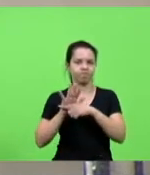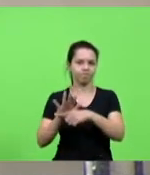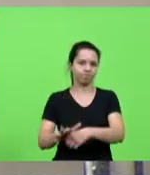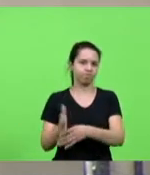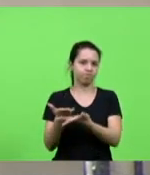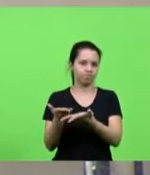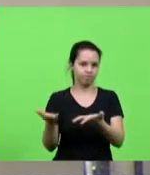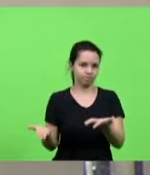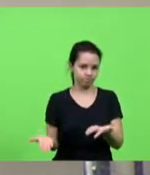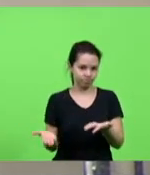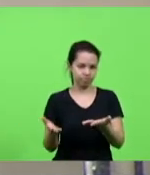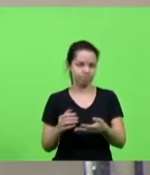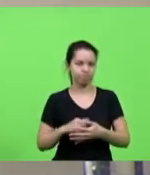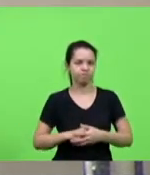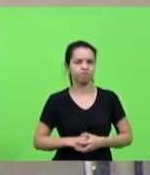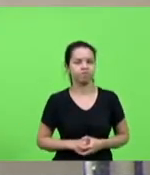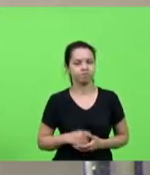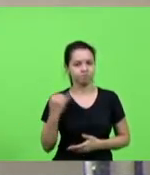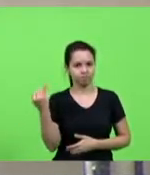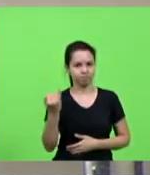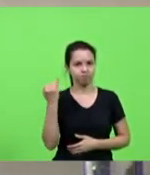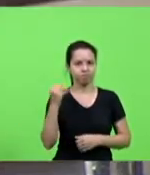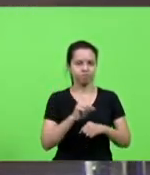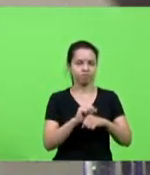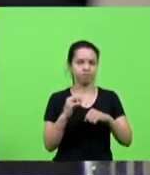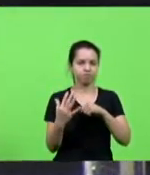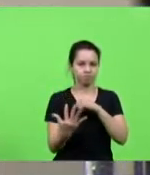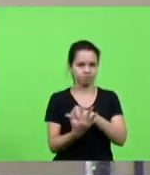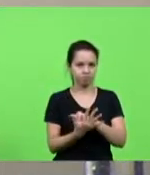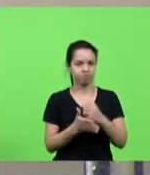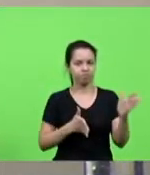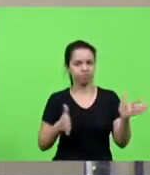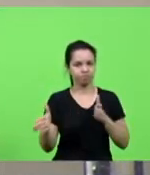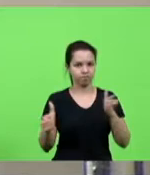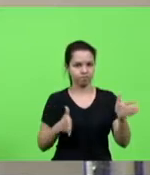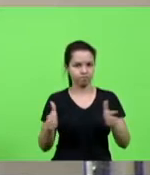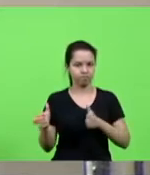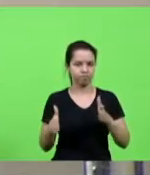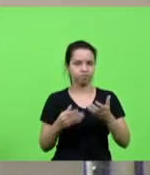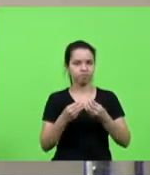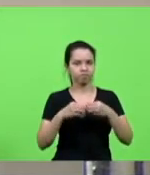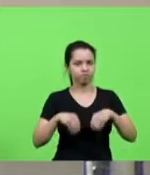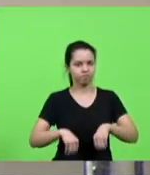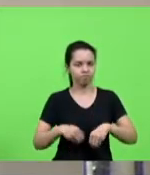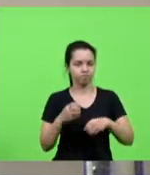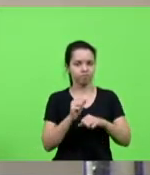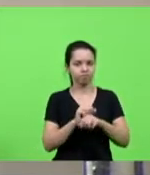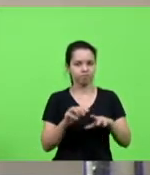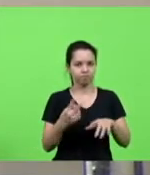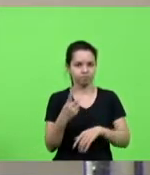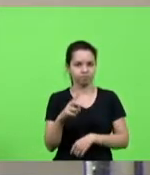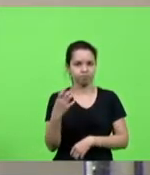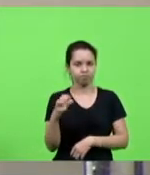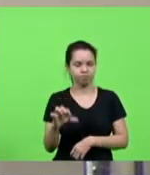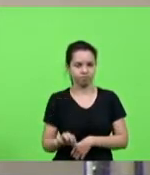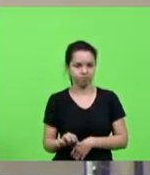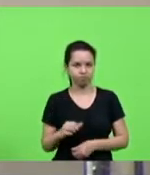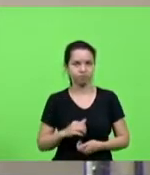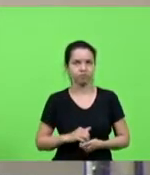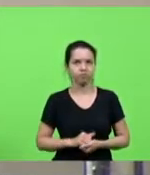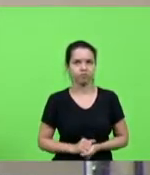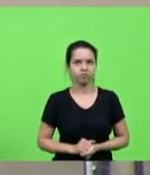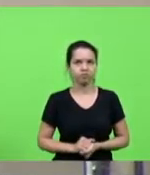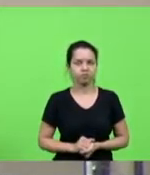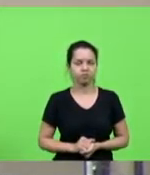saúde pública de importância internacional decorrente do coronavírus, responsável pelo surto 2019, estabelece outras providências.